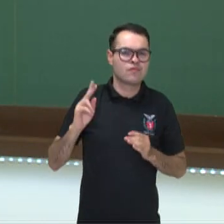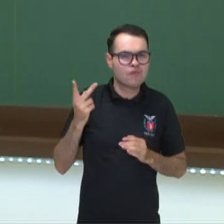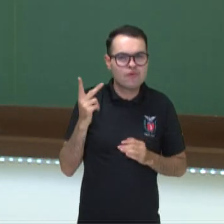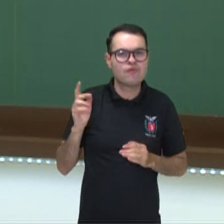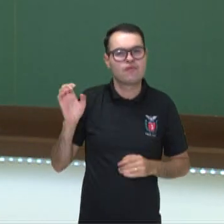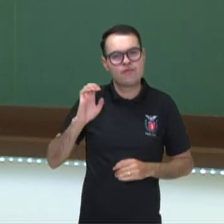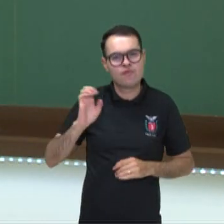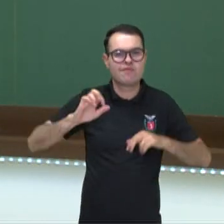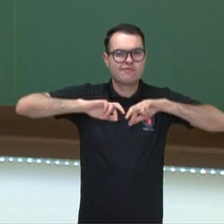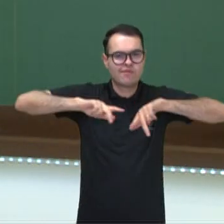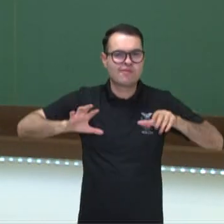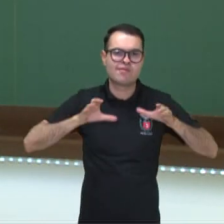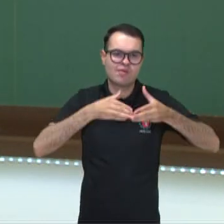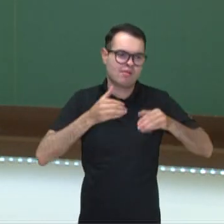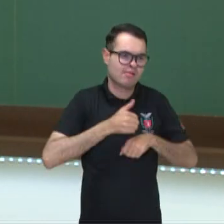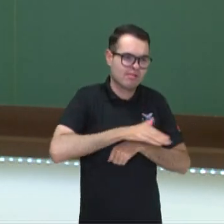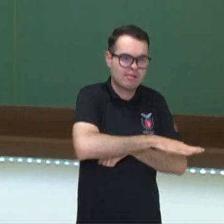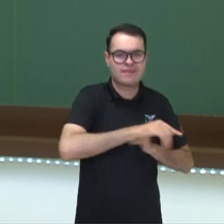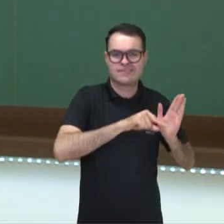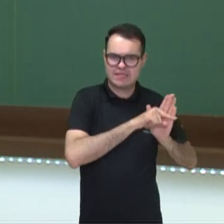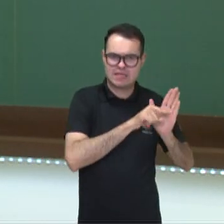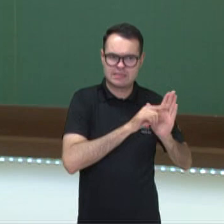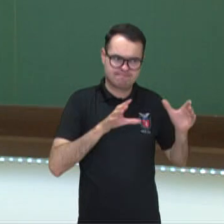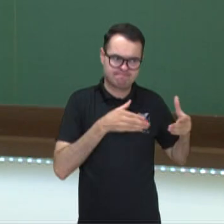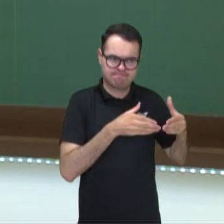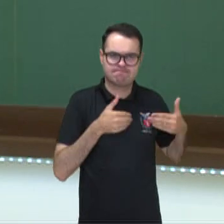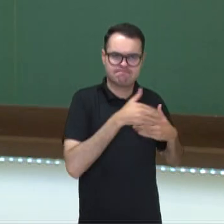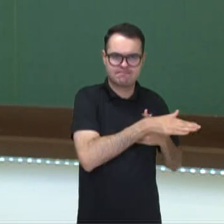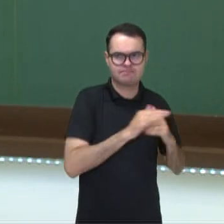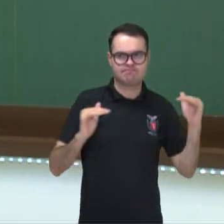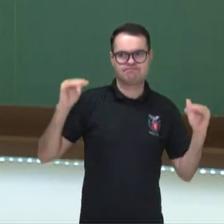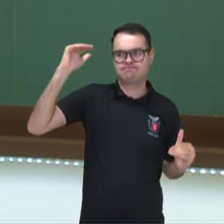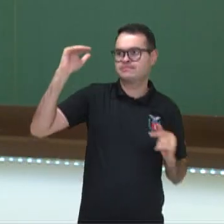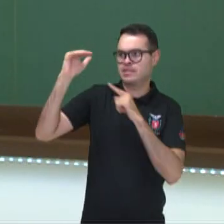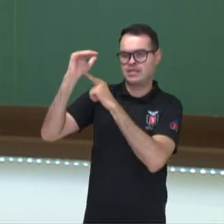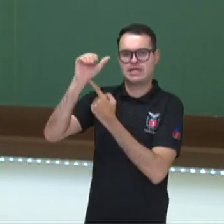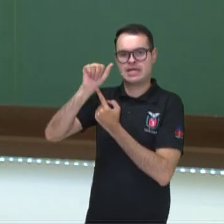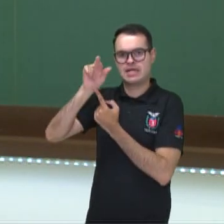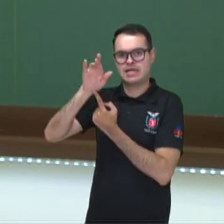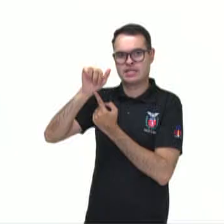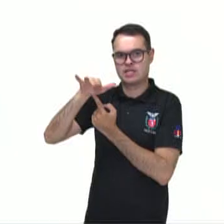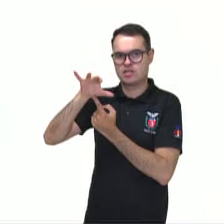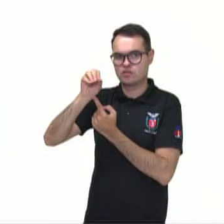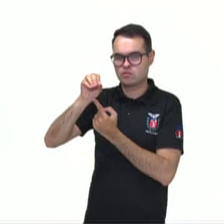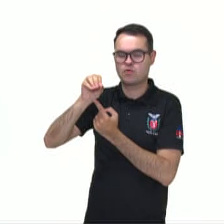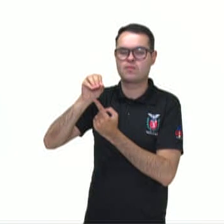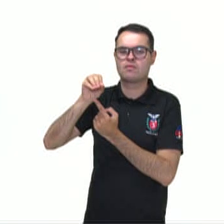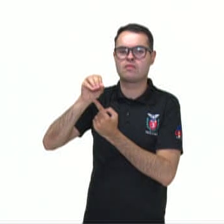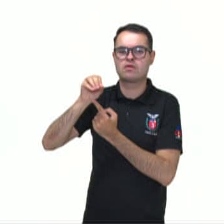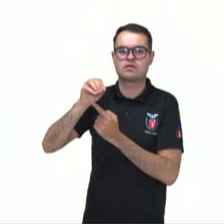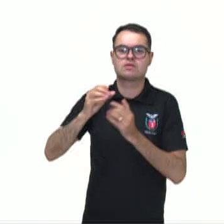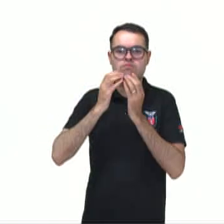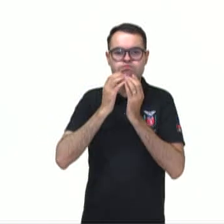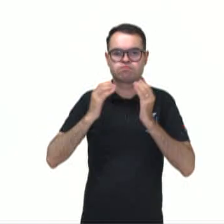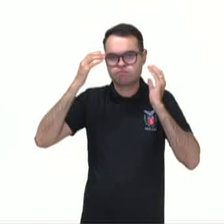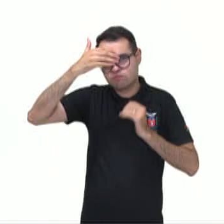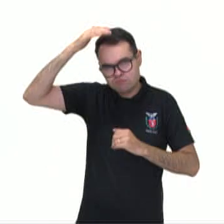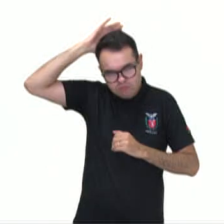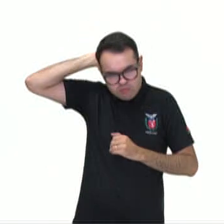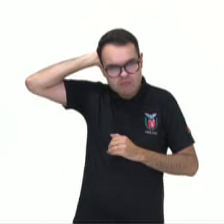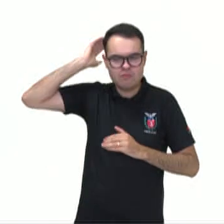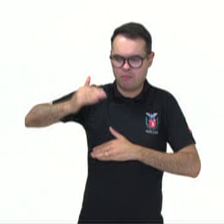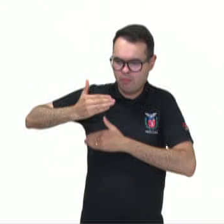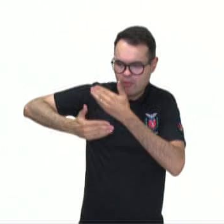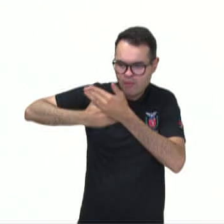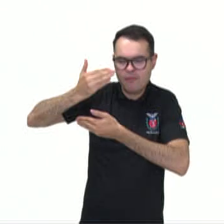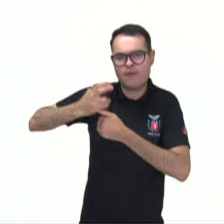questões aí negativas em relação a esse chamado arianismo. O darwinismo e o evolucionismo cultural,